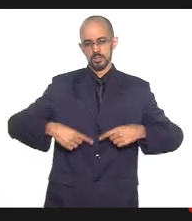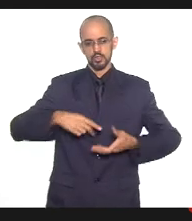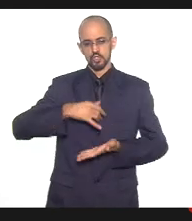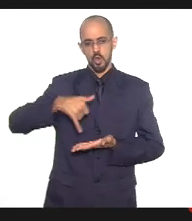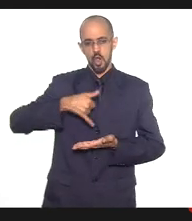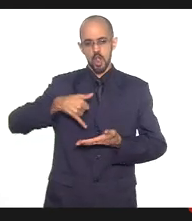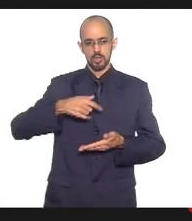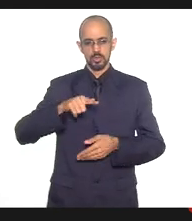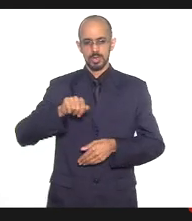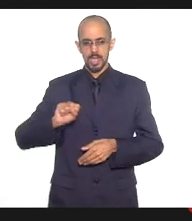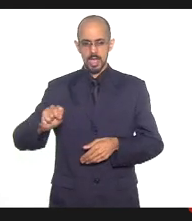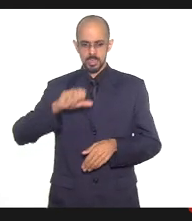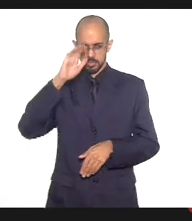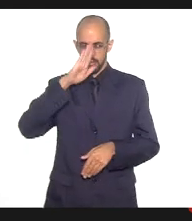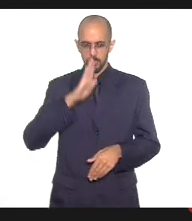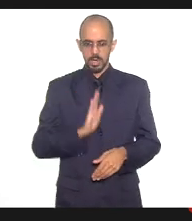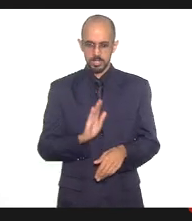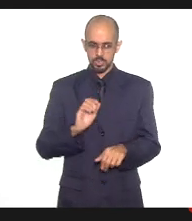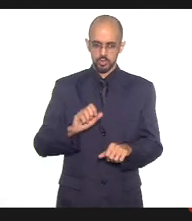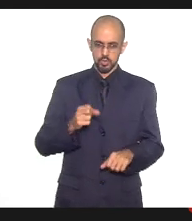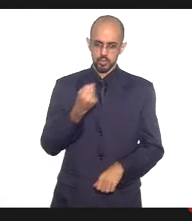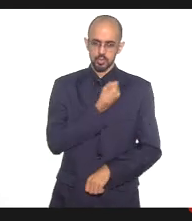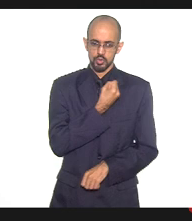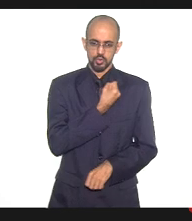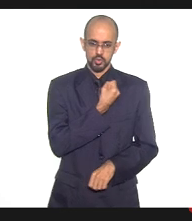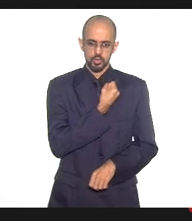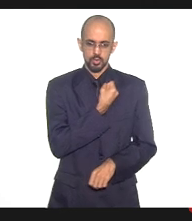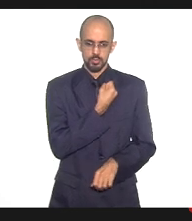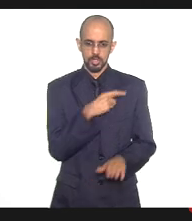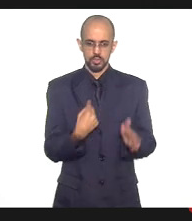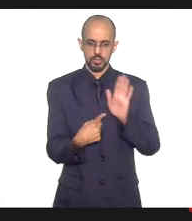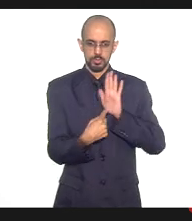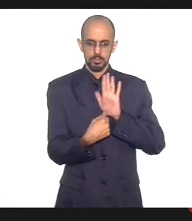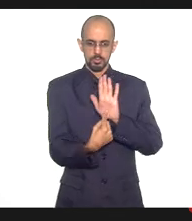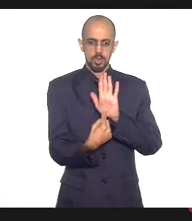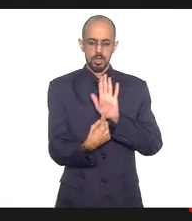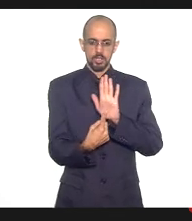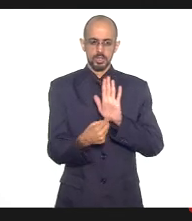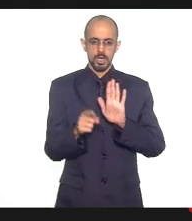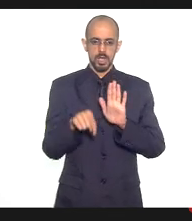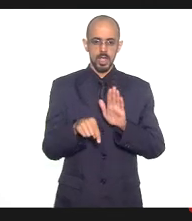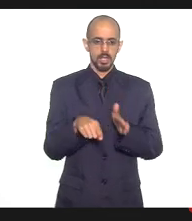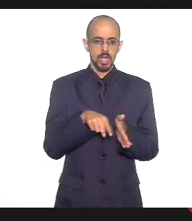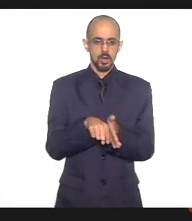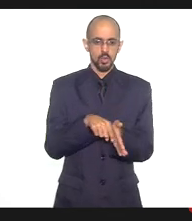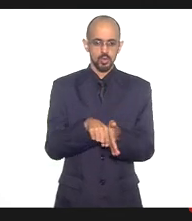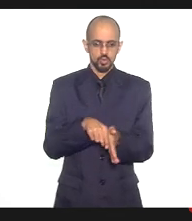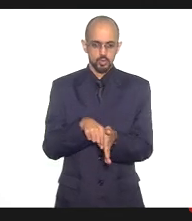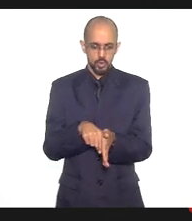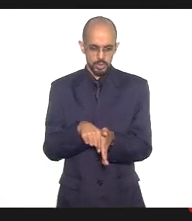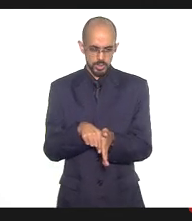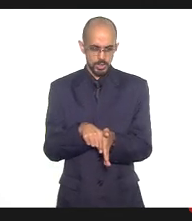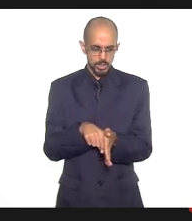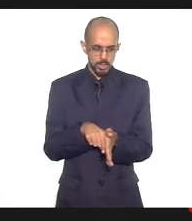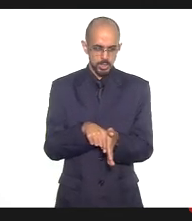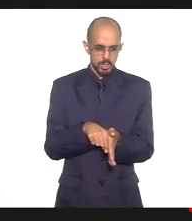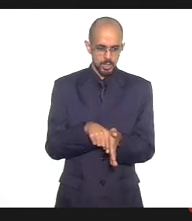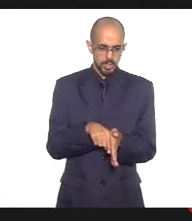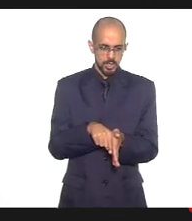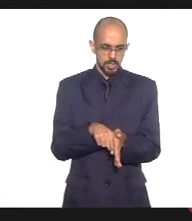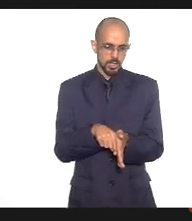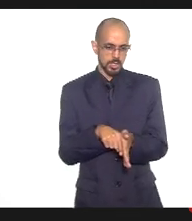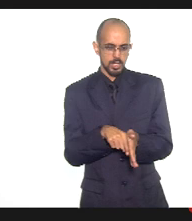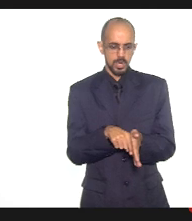Brasil. Os números desse slide vêm da consultoria Wood Mackenzie, e eu acho que o senhor já tem tido acesso a esses números